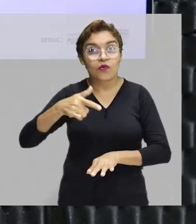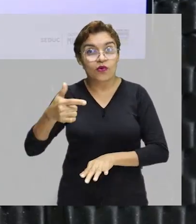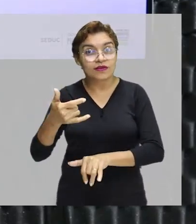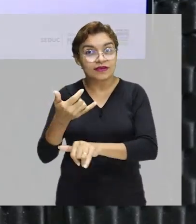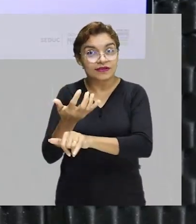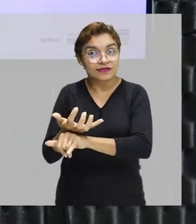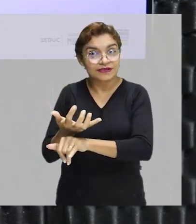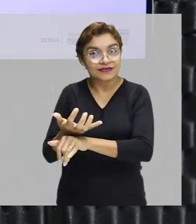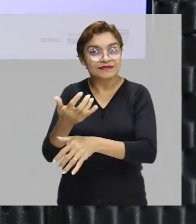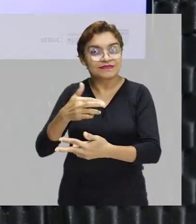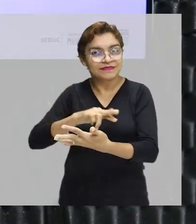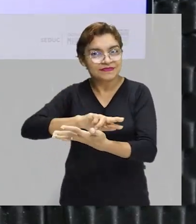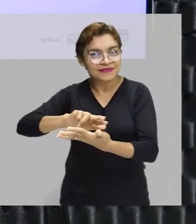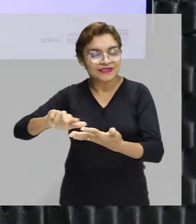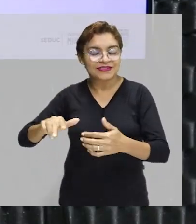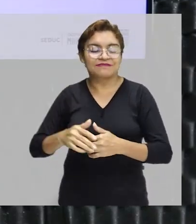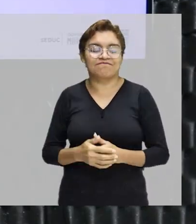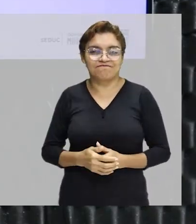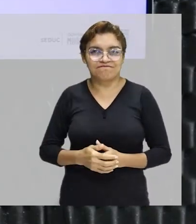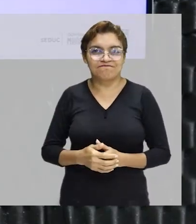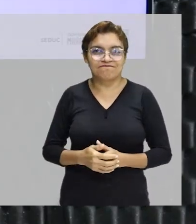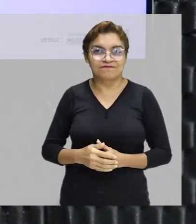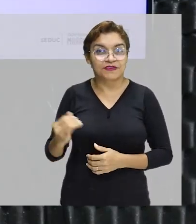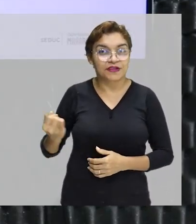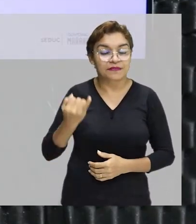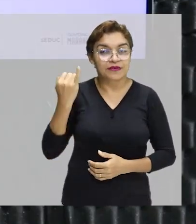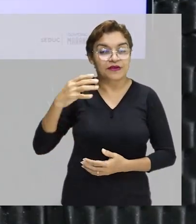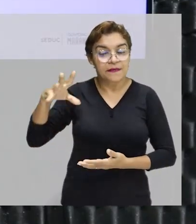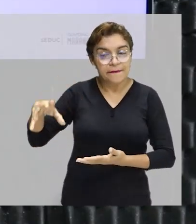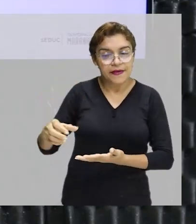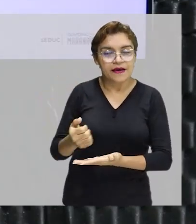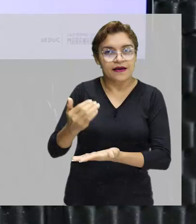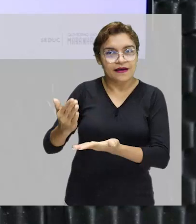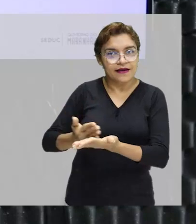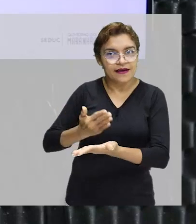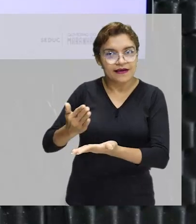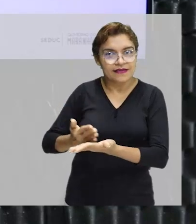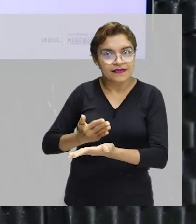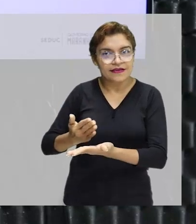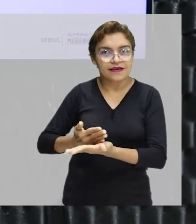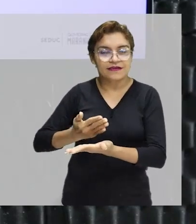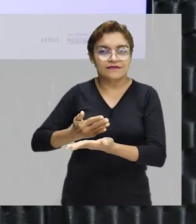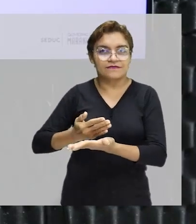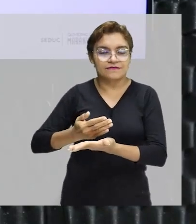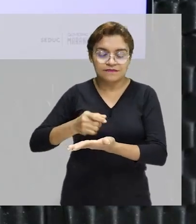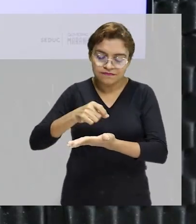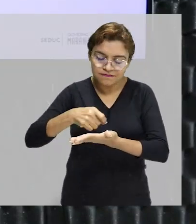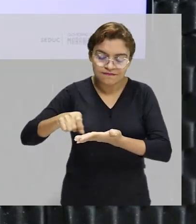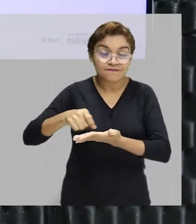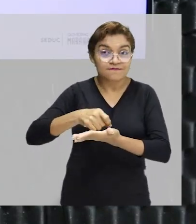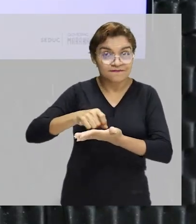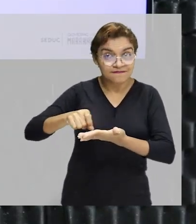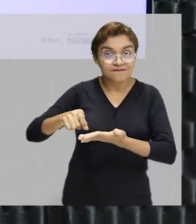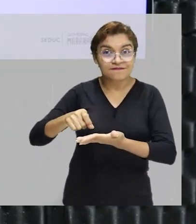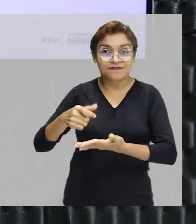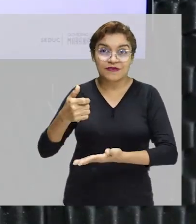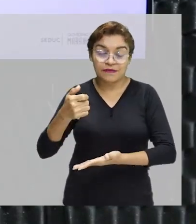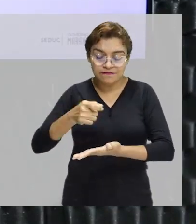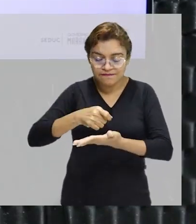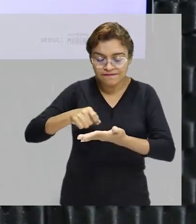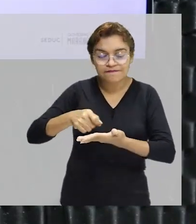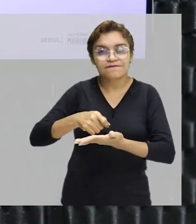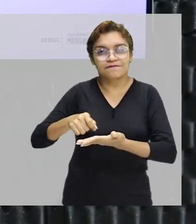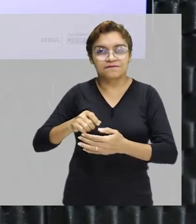como primeira dica, caderno, lápis, caneta, borracha, para você fazer as devidas anotações ao longo do vídeo. Então, você